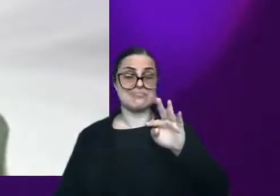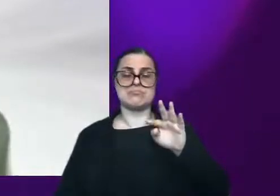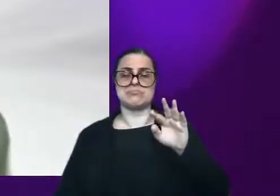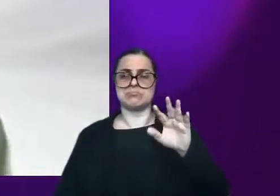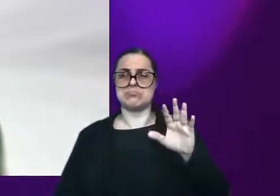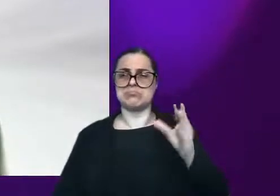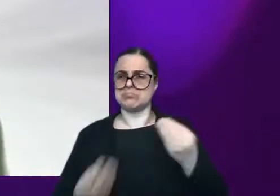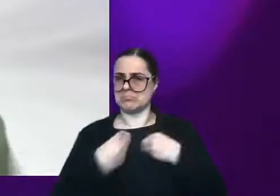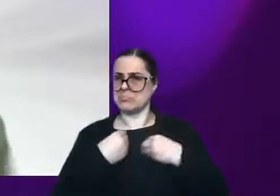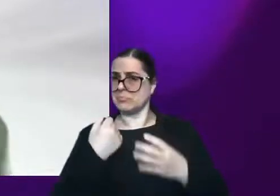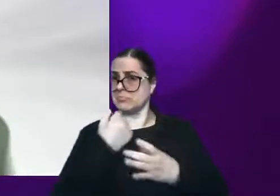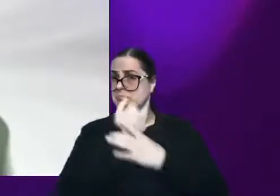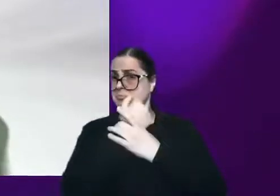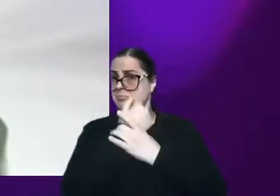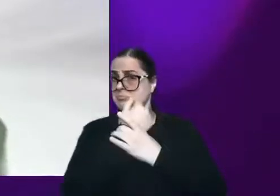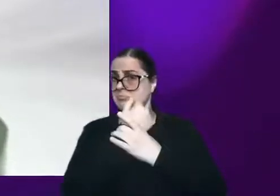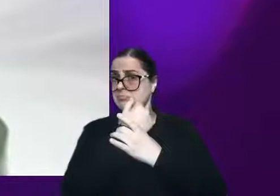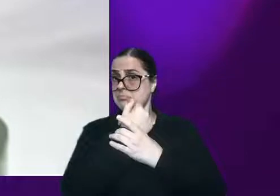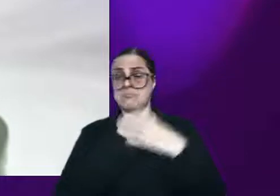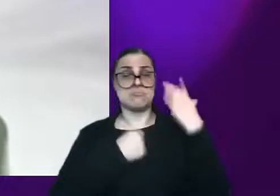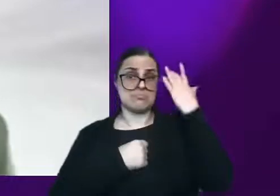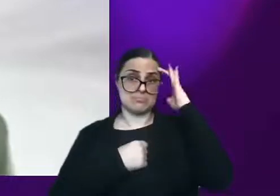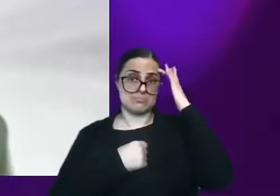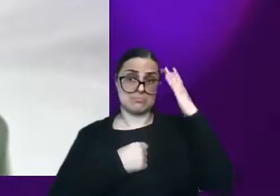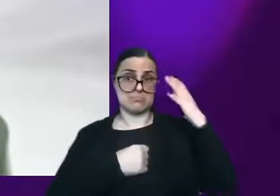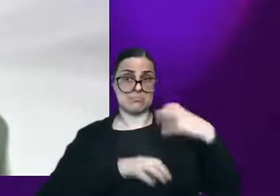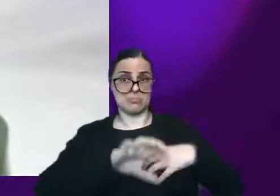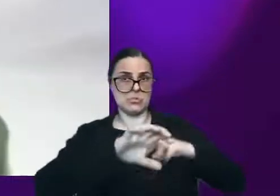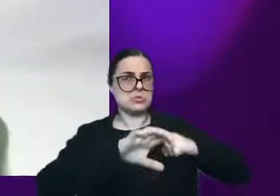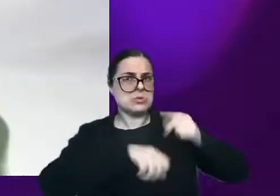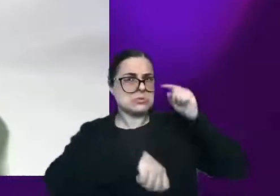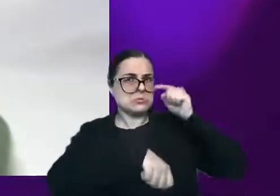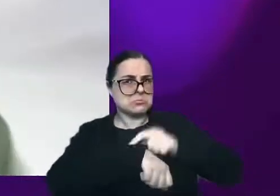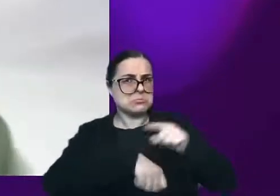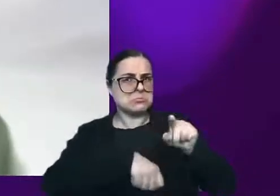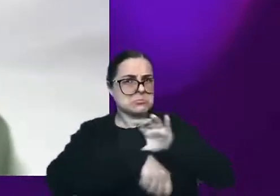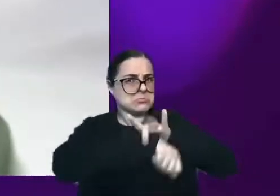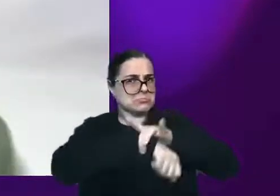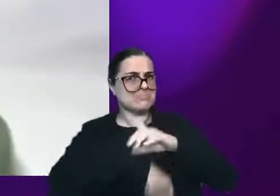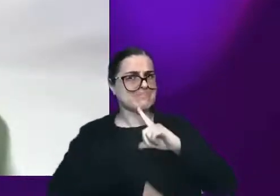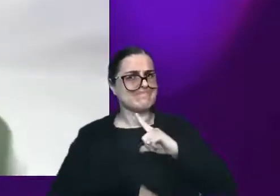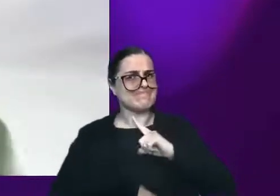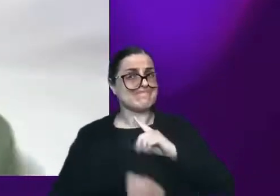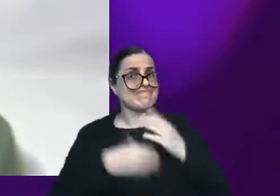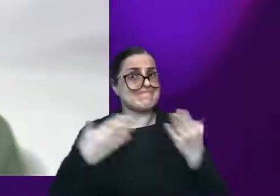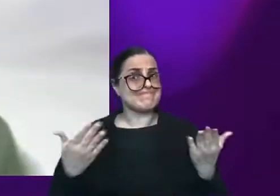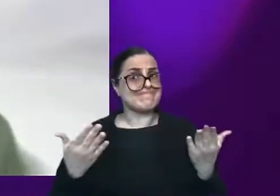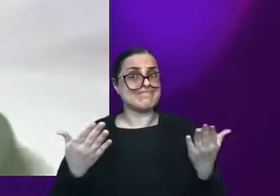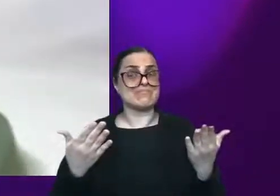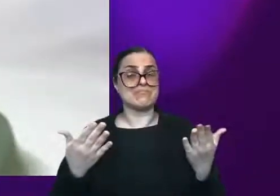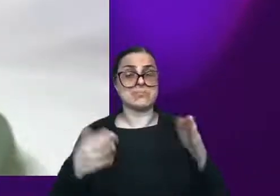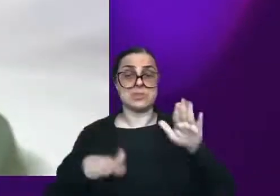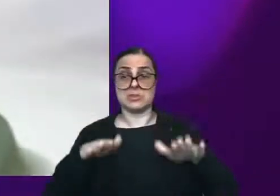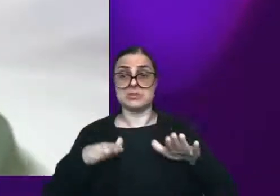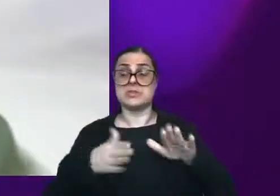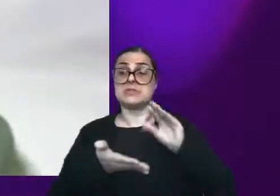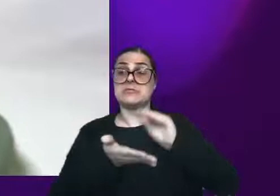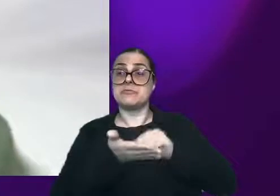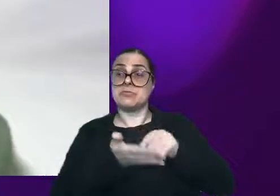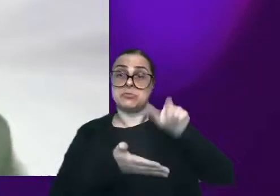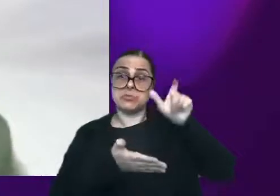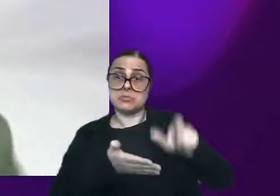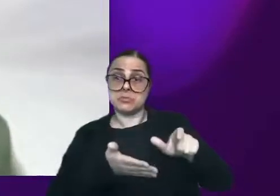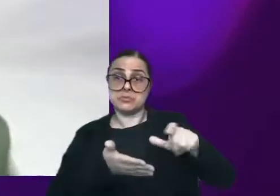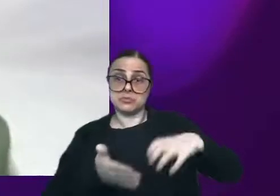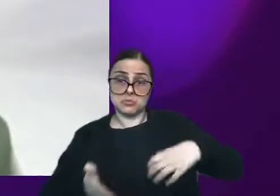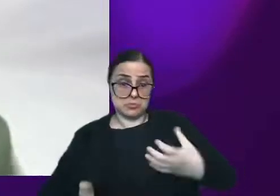segurança no momento do transplante. Lembrar que os nossos pacientes, eles têm uma carência de doador. Então, esses transplantes,